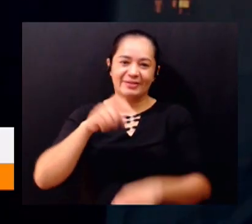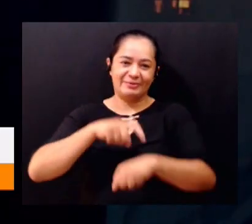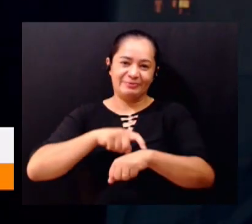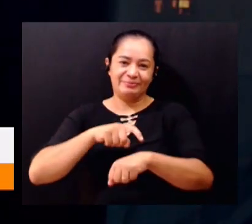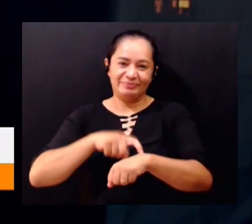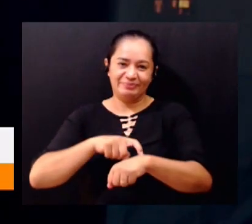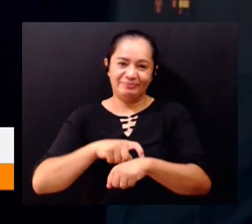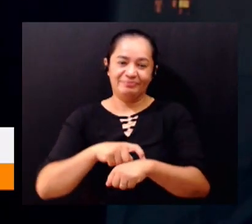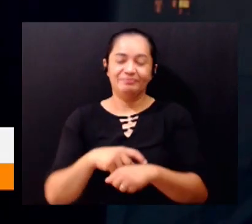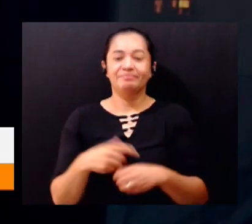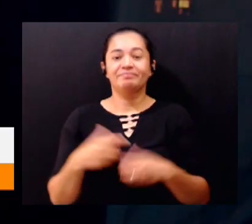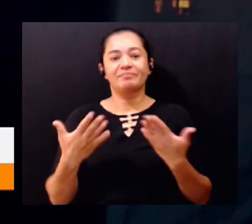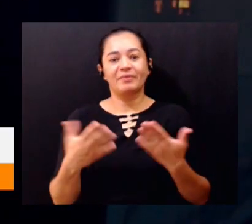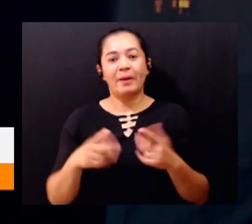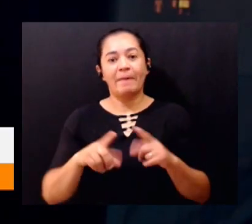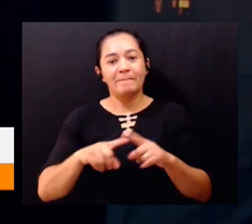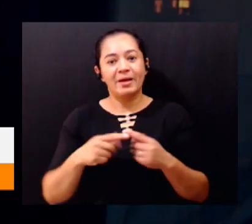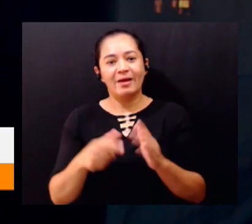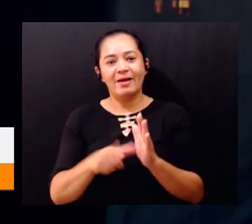Mas antes, deixa eu ver aqui.